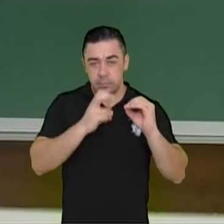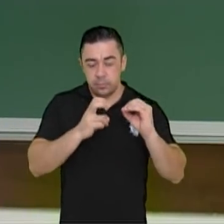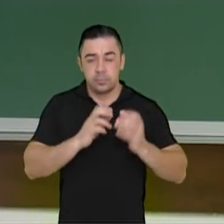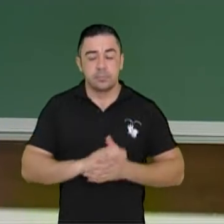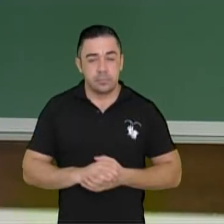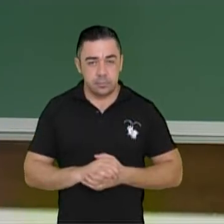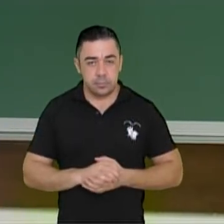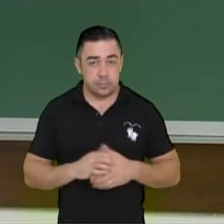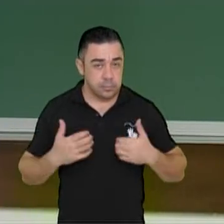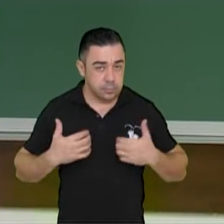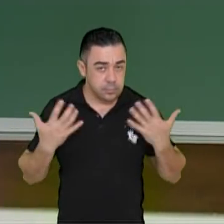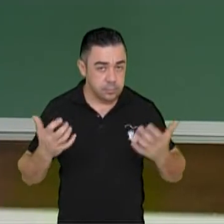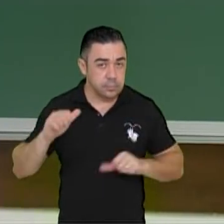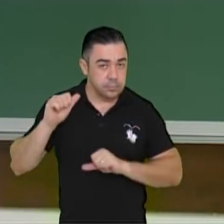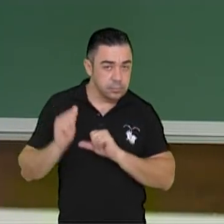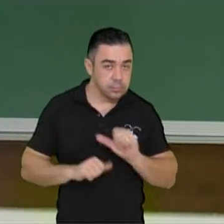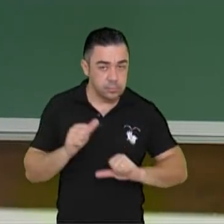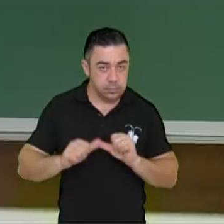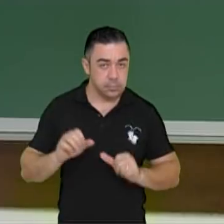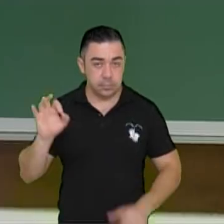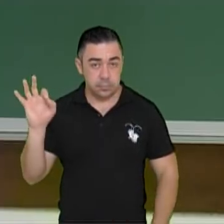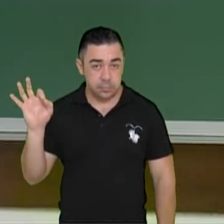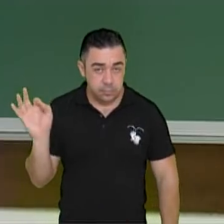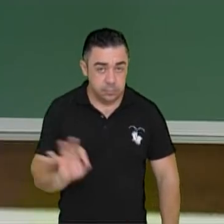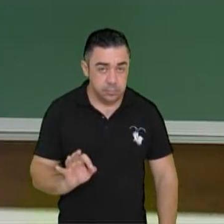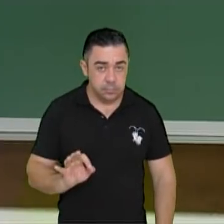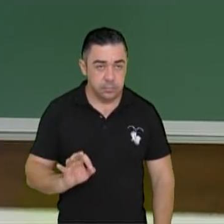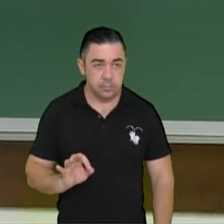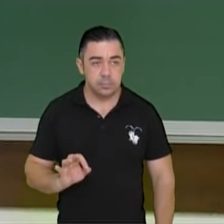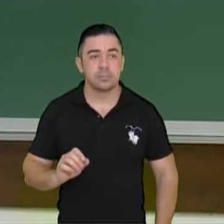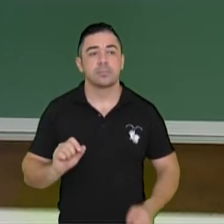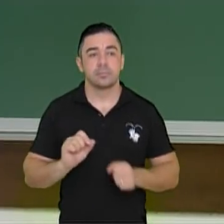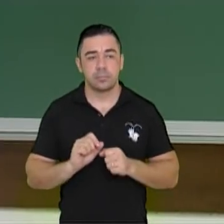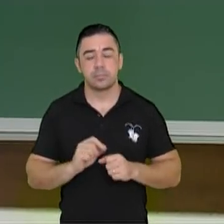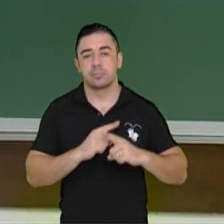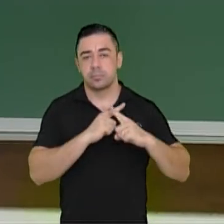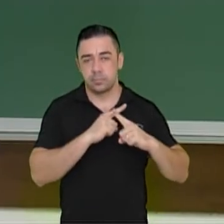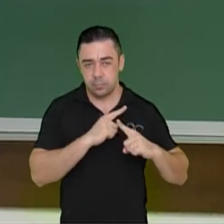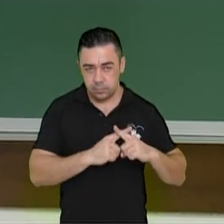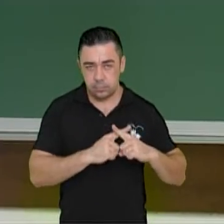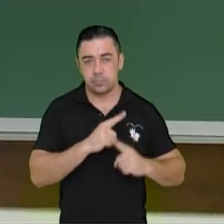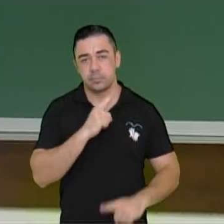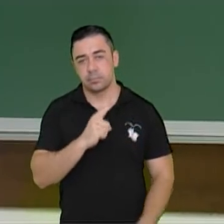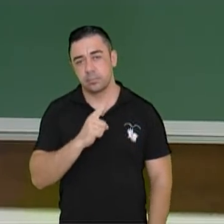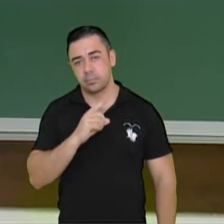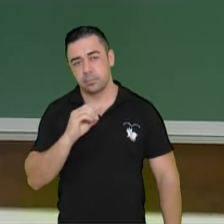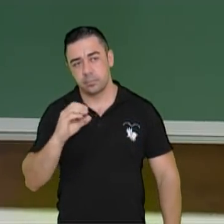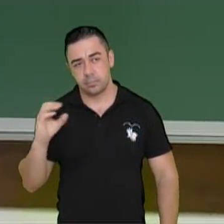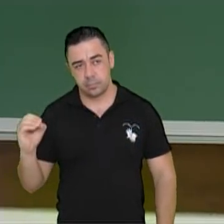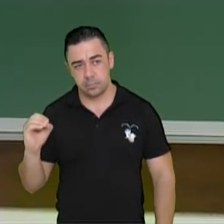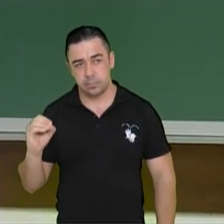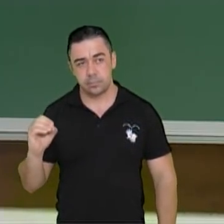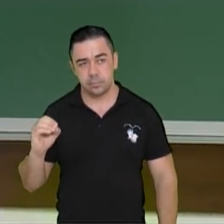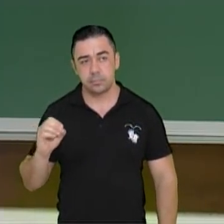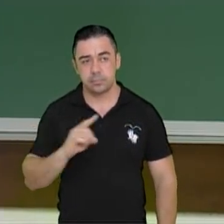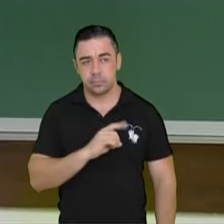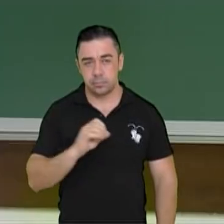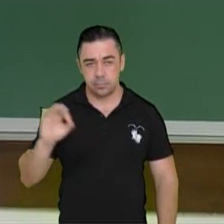0,5. Eu quero transformar em porcentagem, então eu multiplico por 100, o